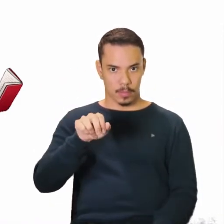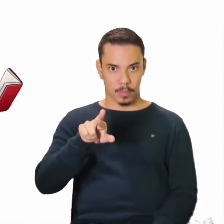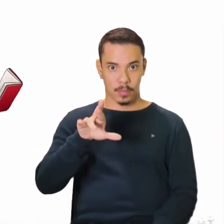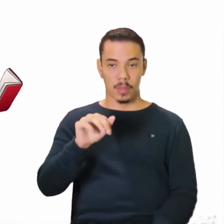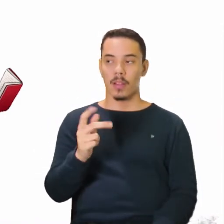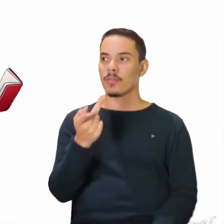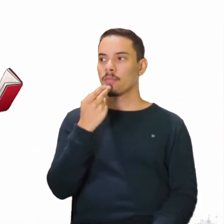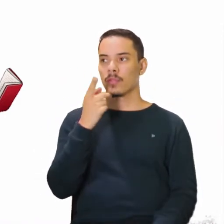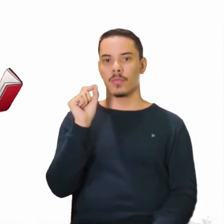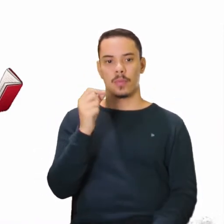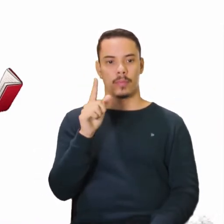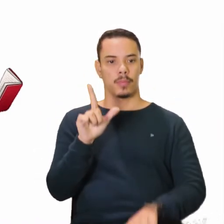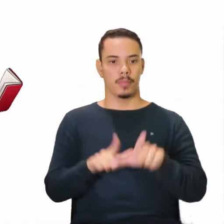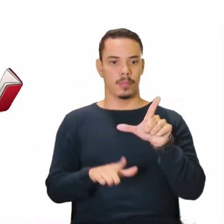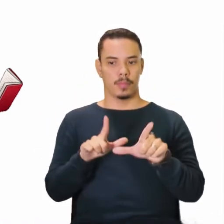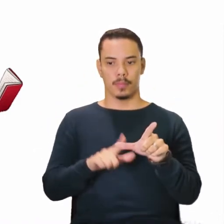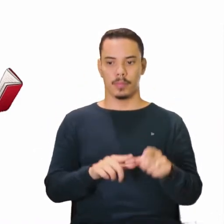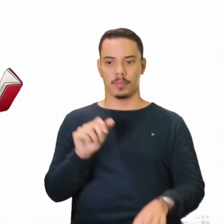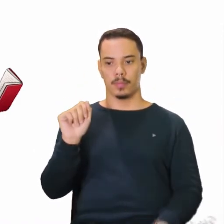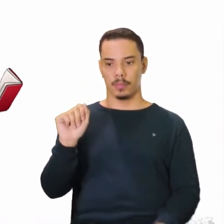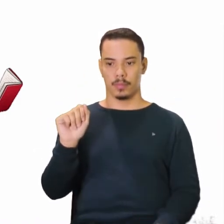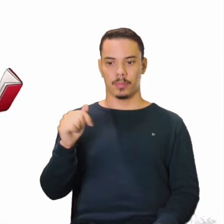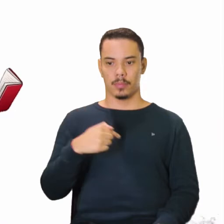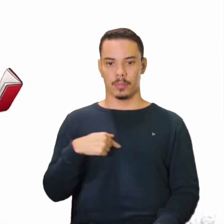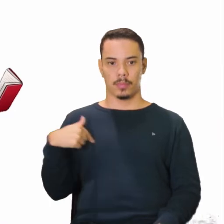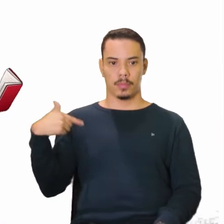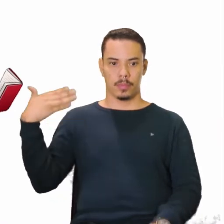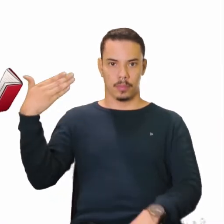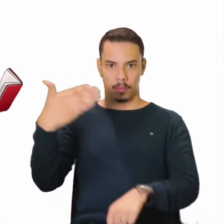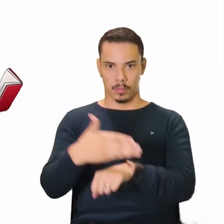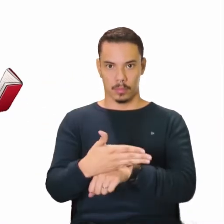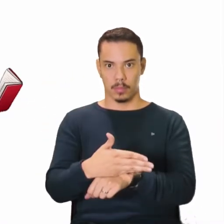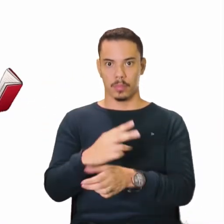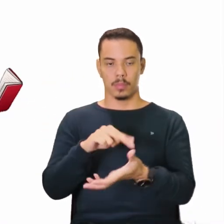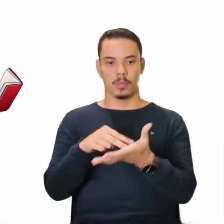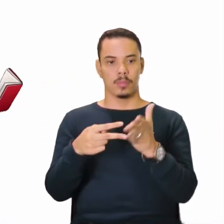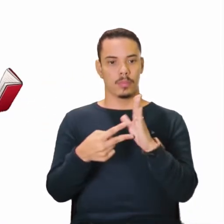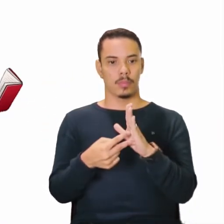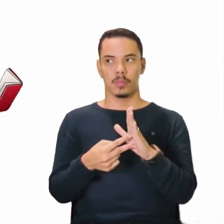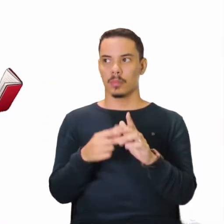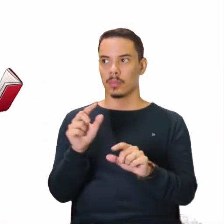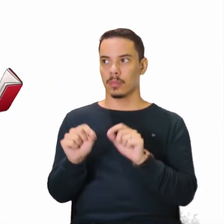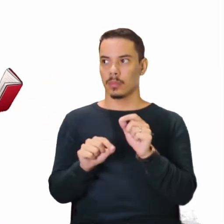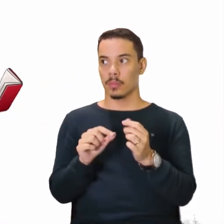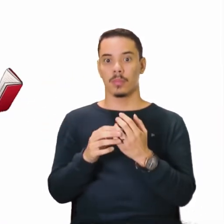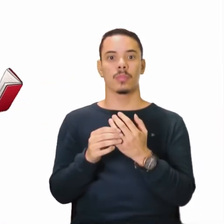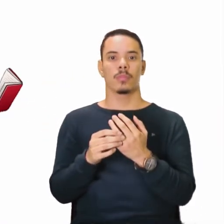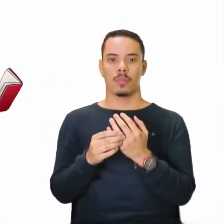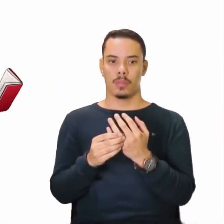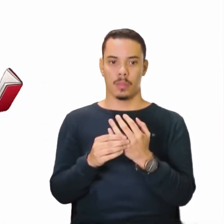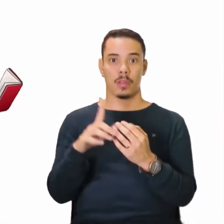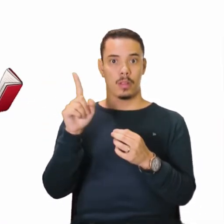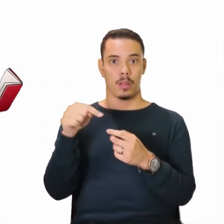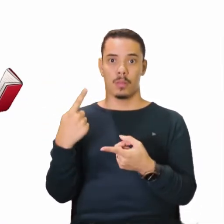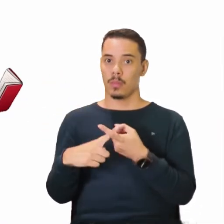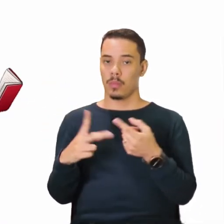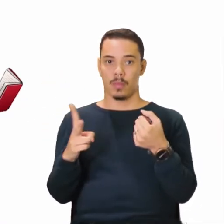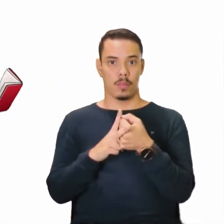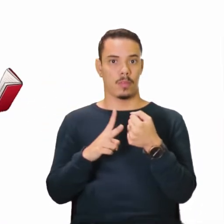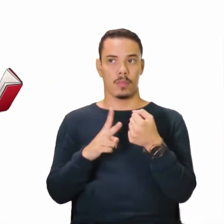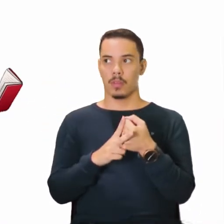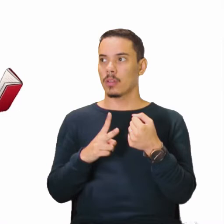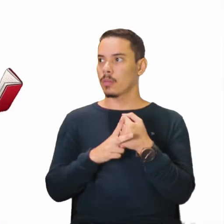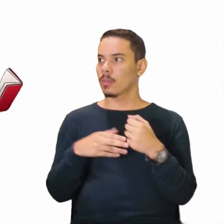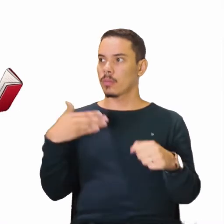gente diz aí na letra A, entrei, é uma oração? Tá aí, ó, porque ela é um verbo. Pronto, entrei